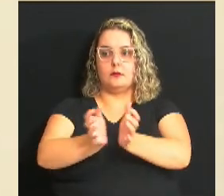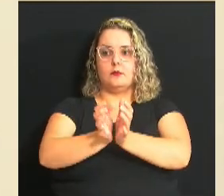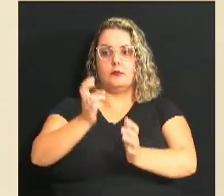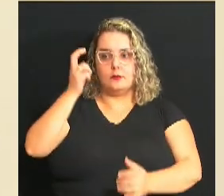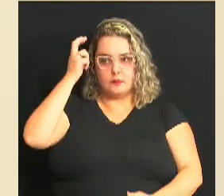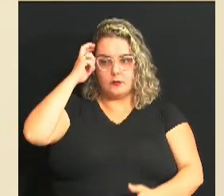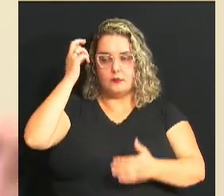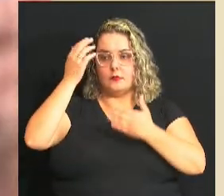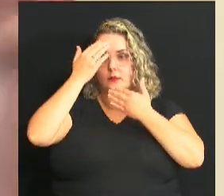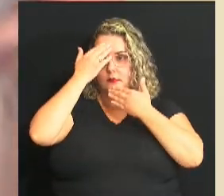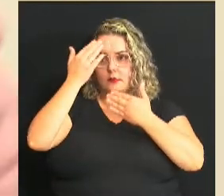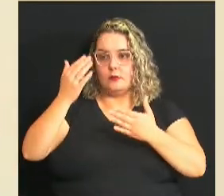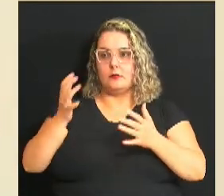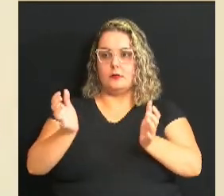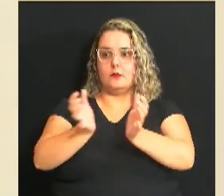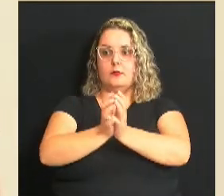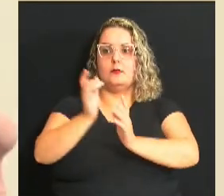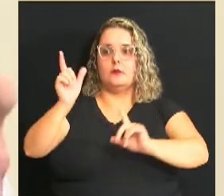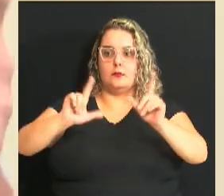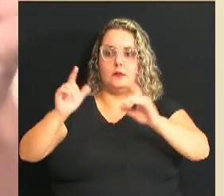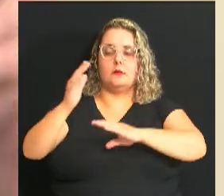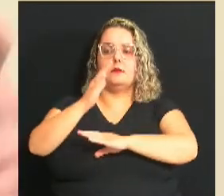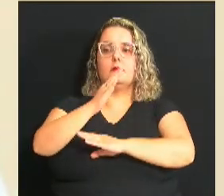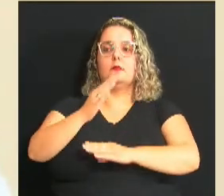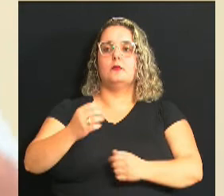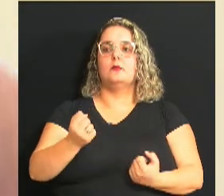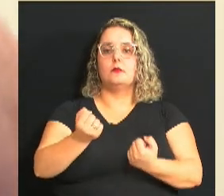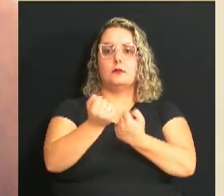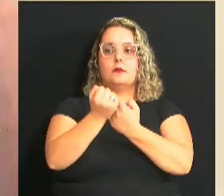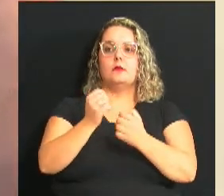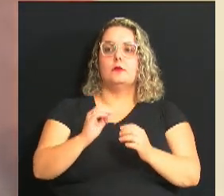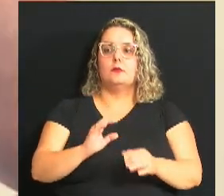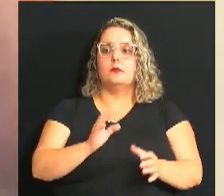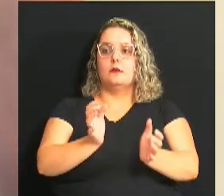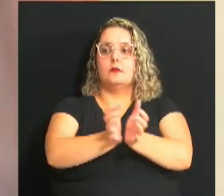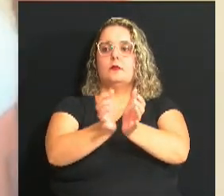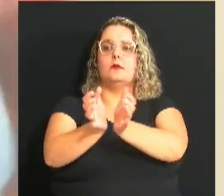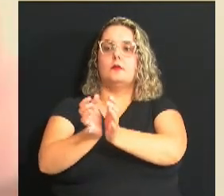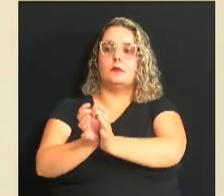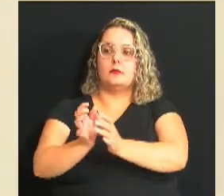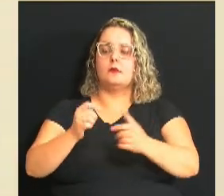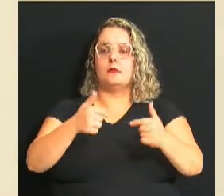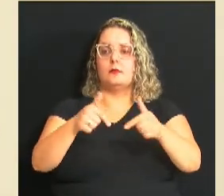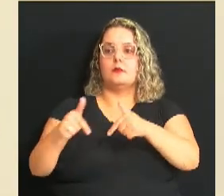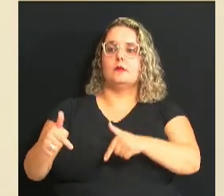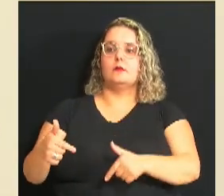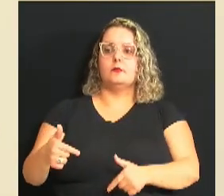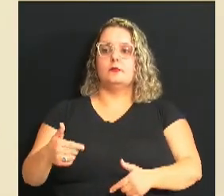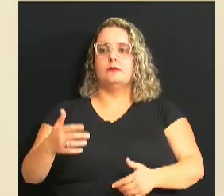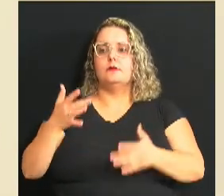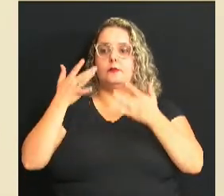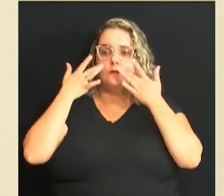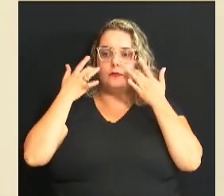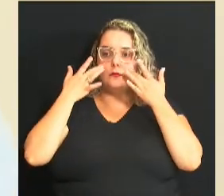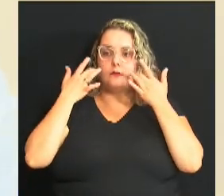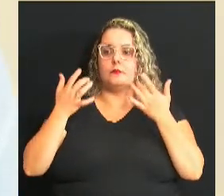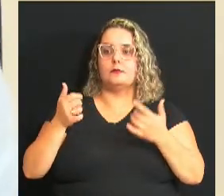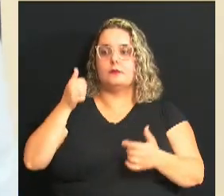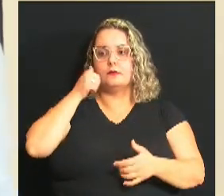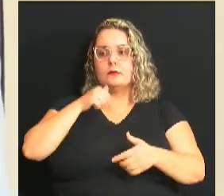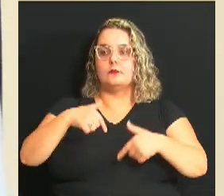agradecendo a equipe da TV Câmara, apoio às comissões e trabalhadores aqui do teatro, trabalhadores, tá